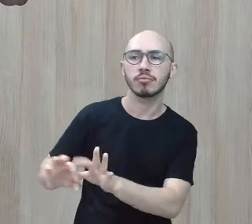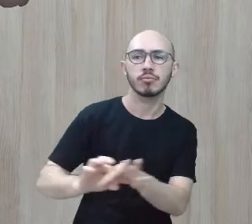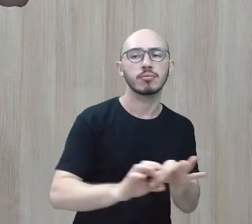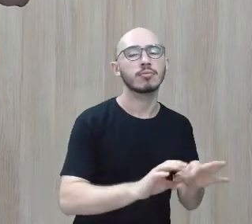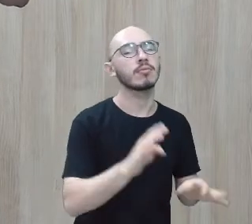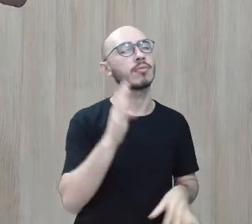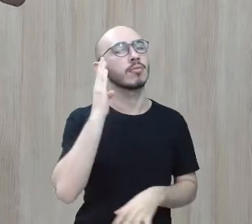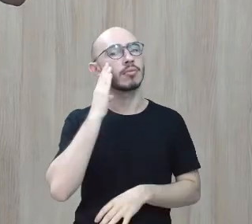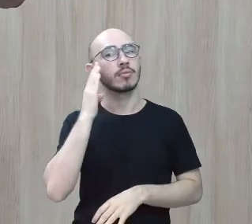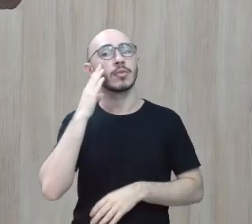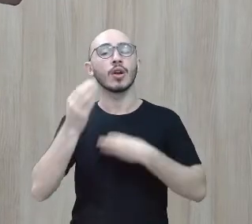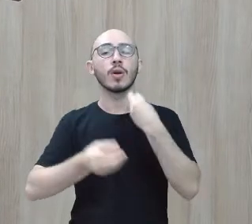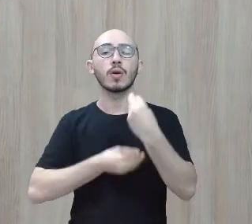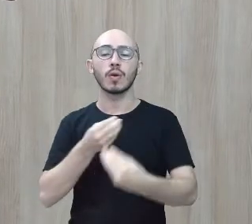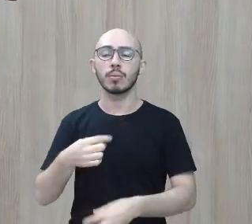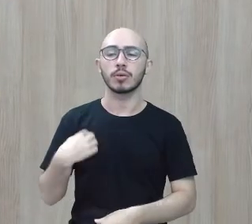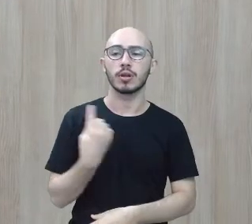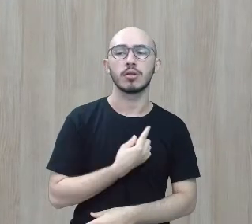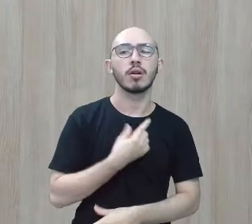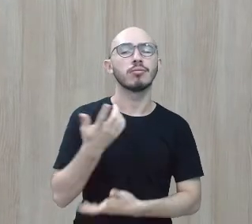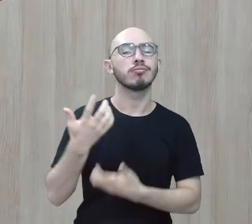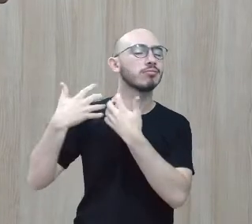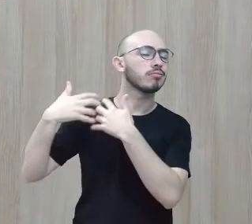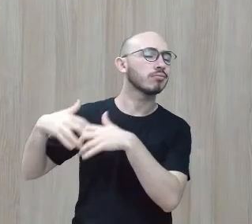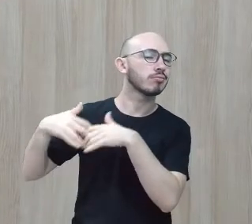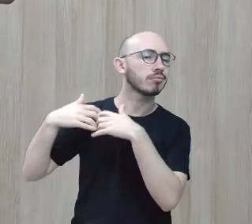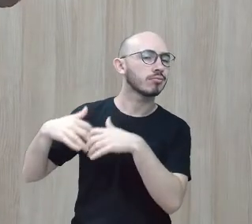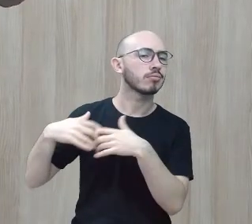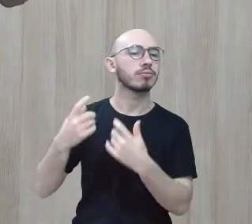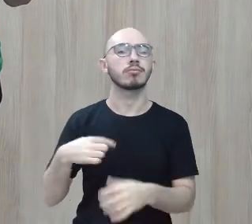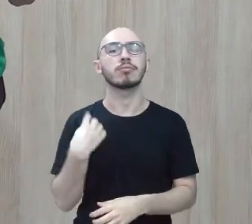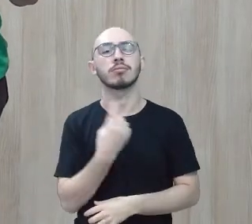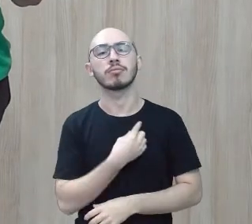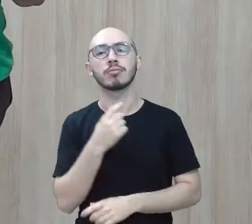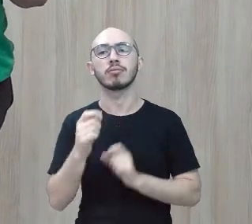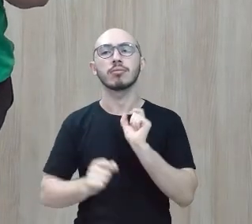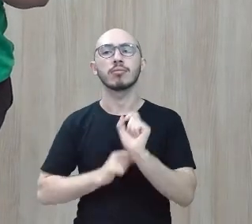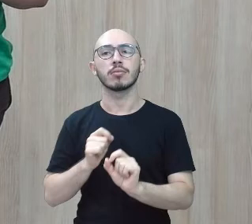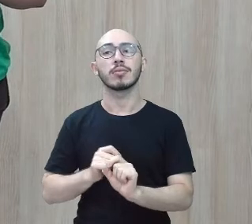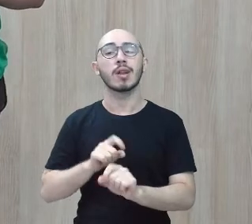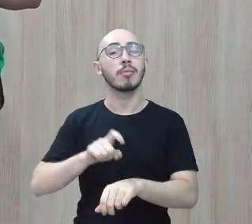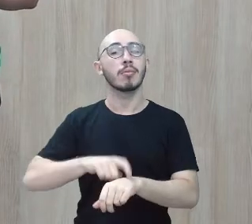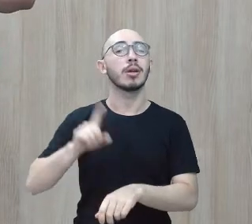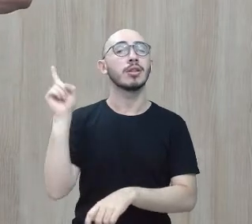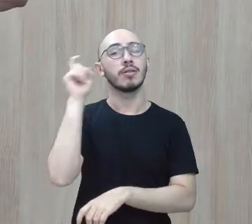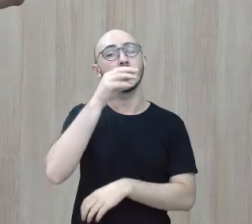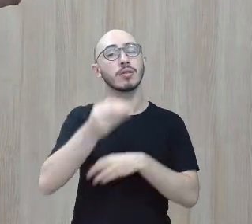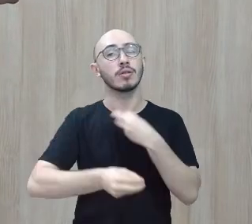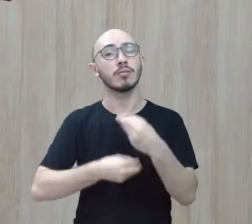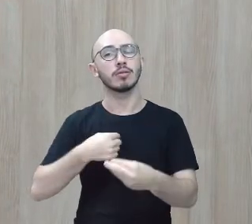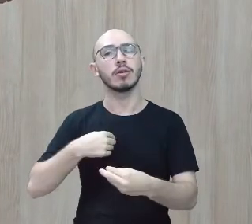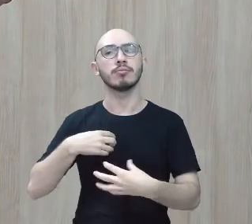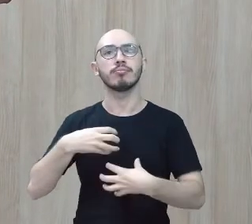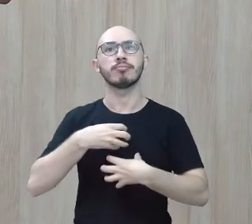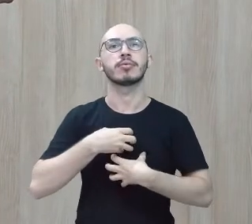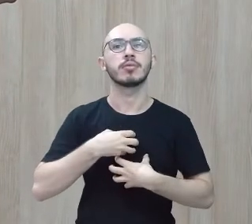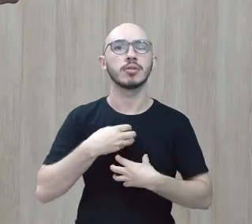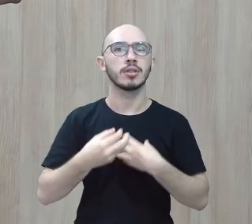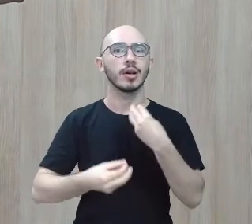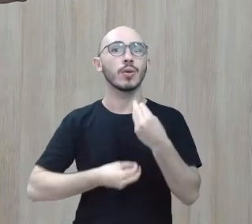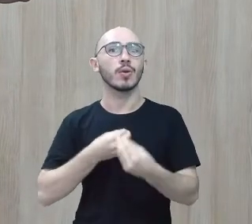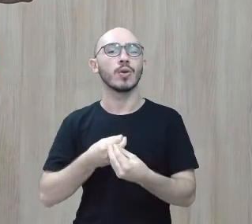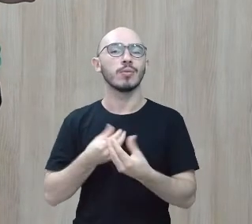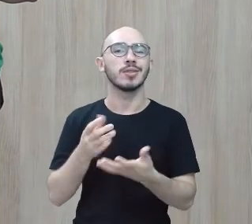não é, como é que enfrentamos, pensar, refletir, como é que enfrentamos um momento difícil desse na nossa